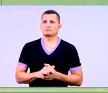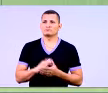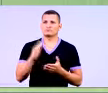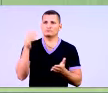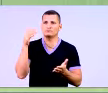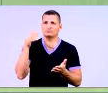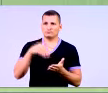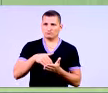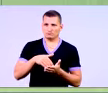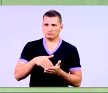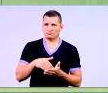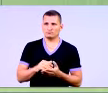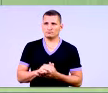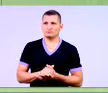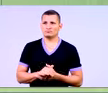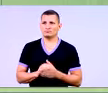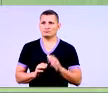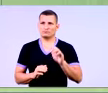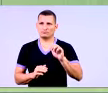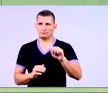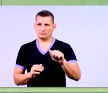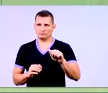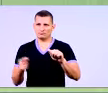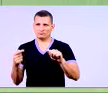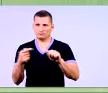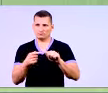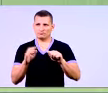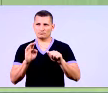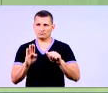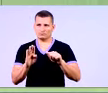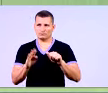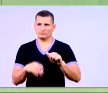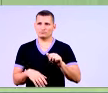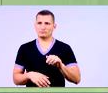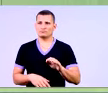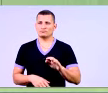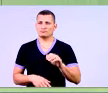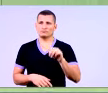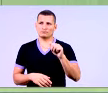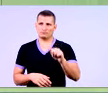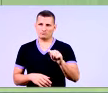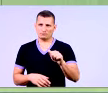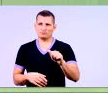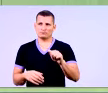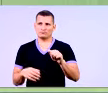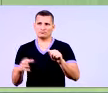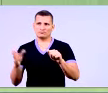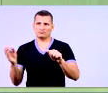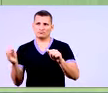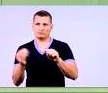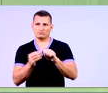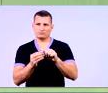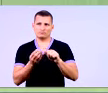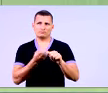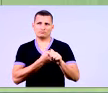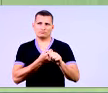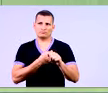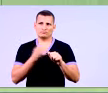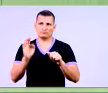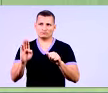último o a recebe b ua então passa a receber o valor de b